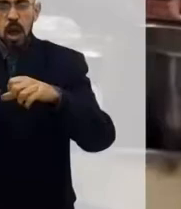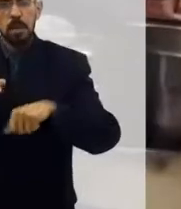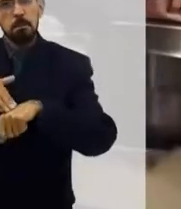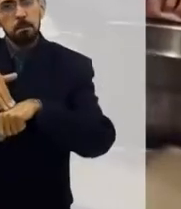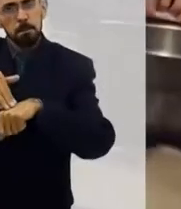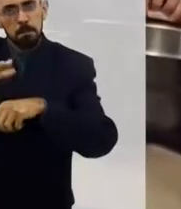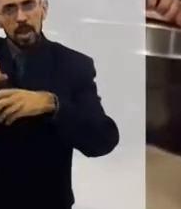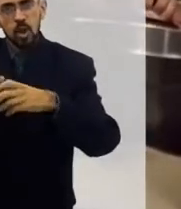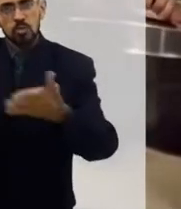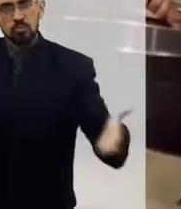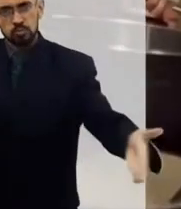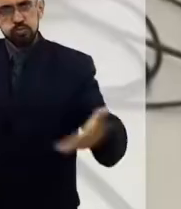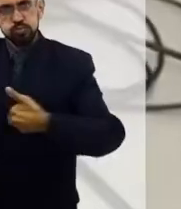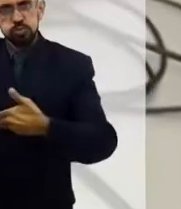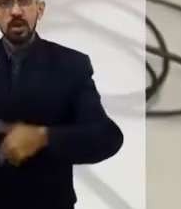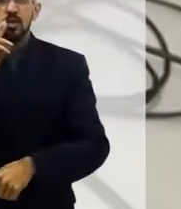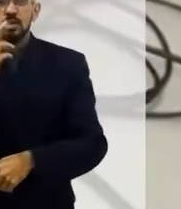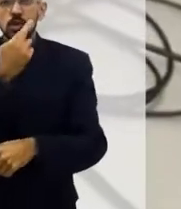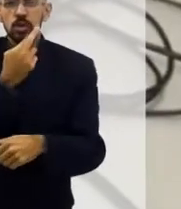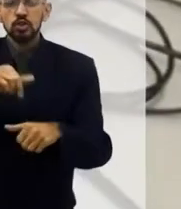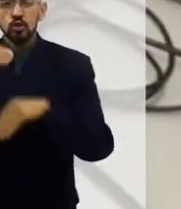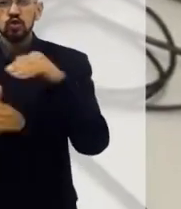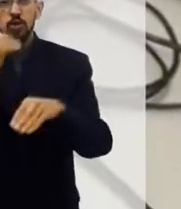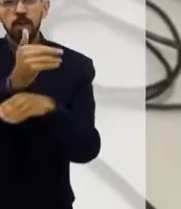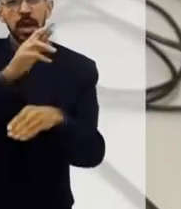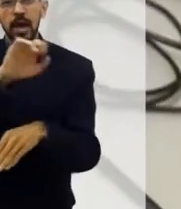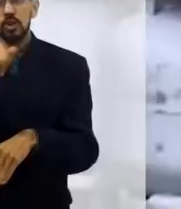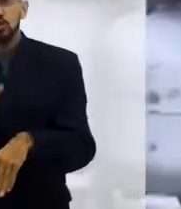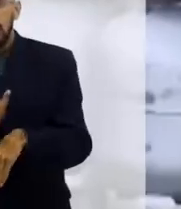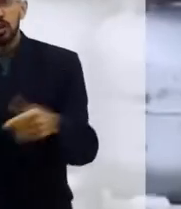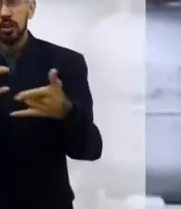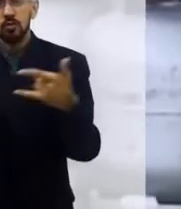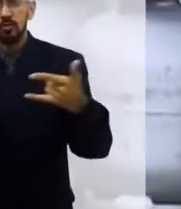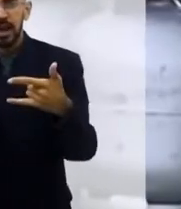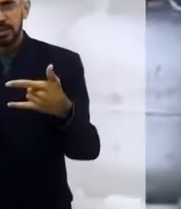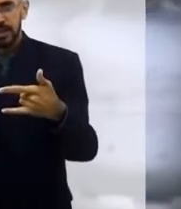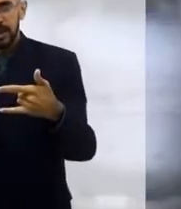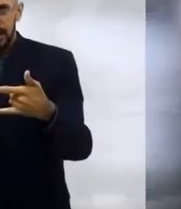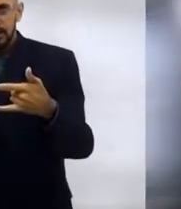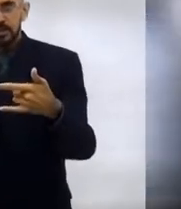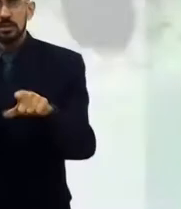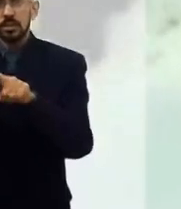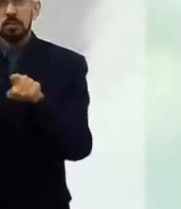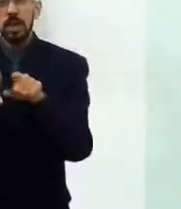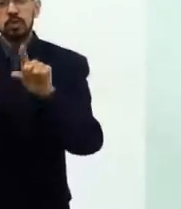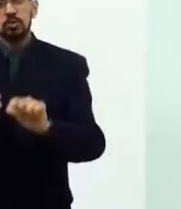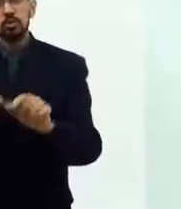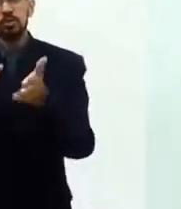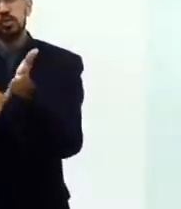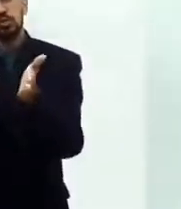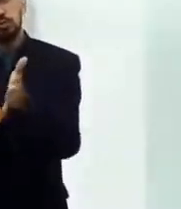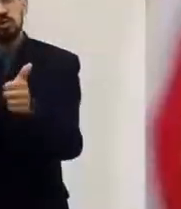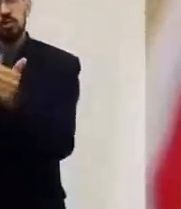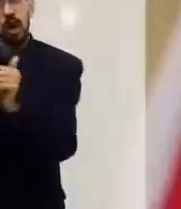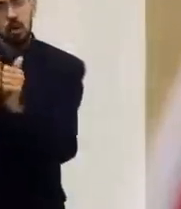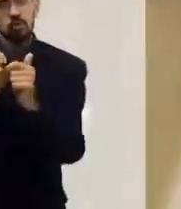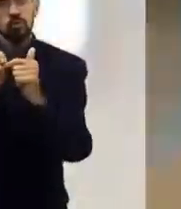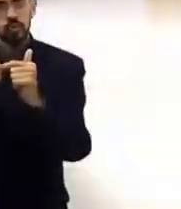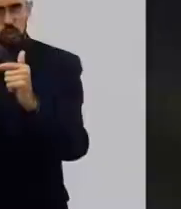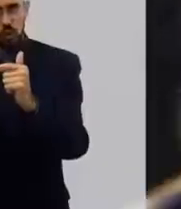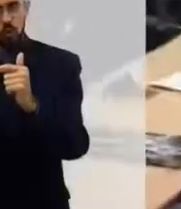de bares e restaurantes, o Super RJ e o Vale Gás, além da redução do imposto do arroz e do